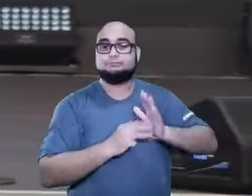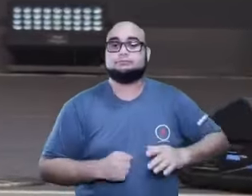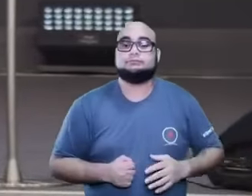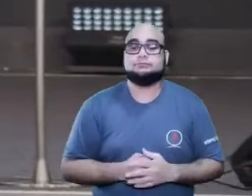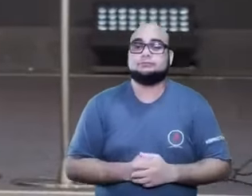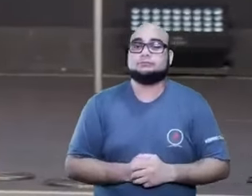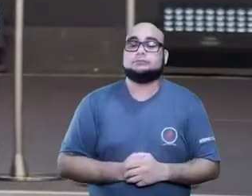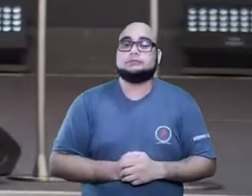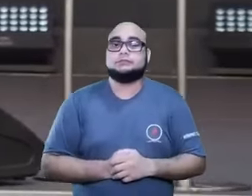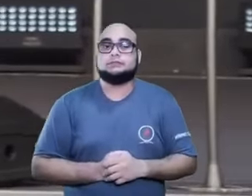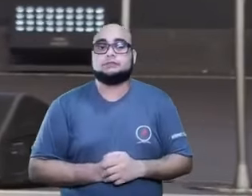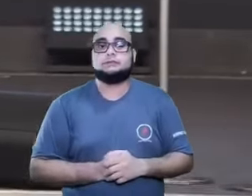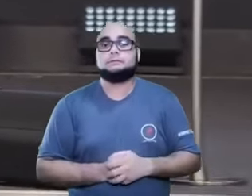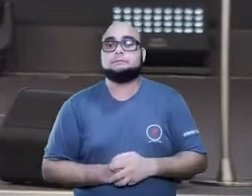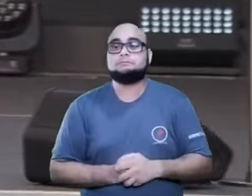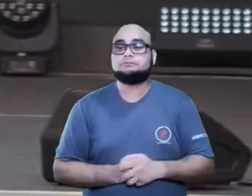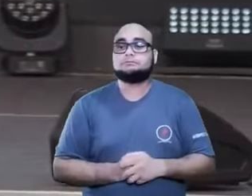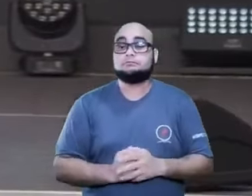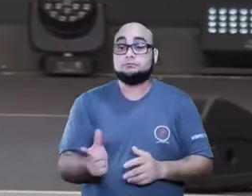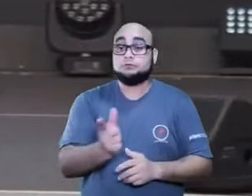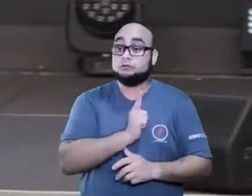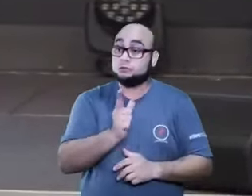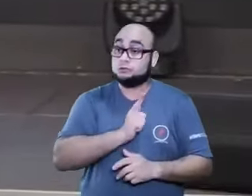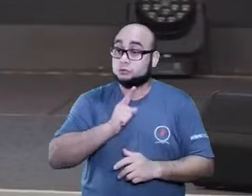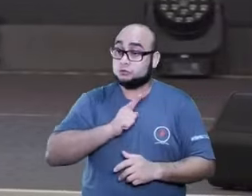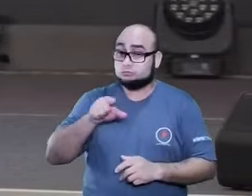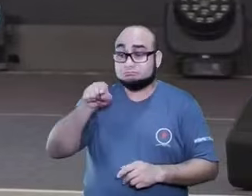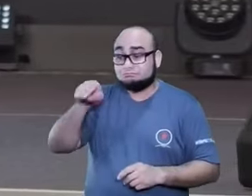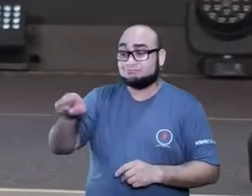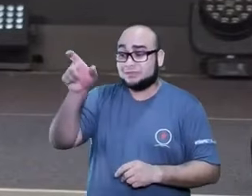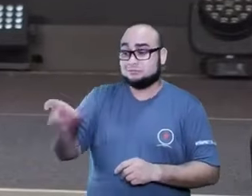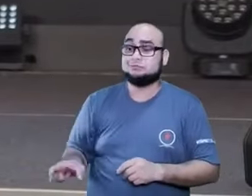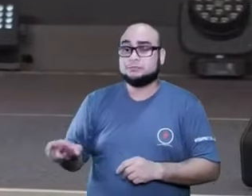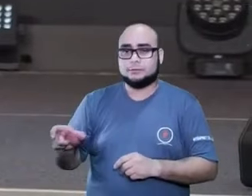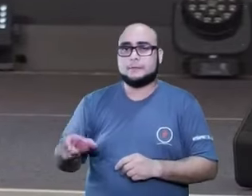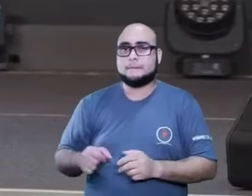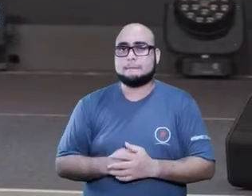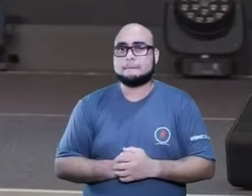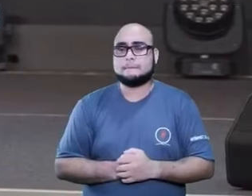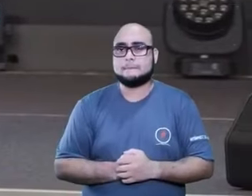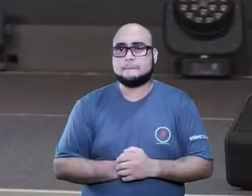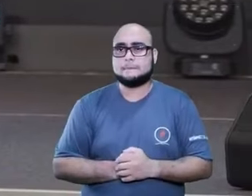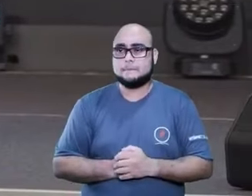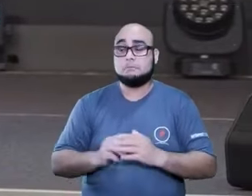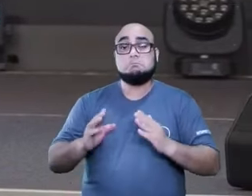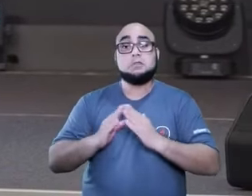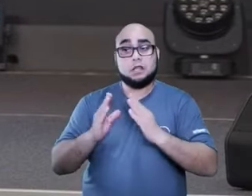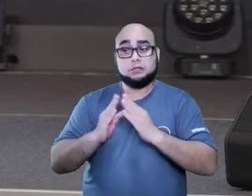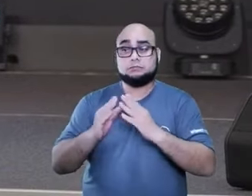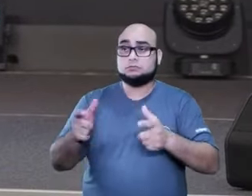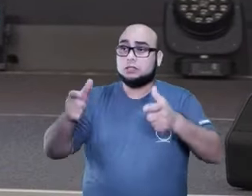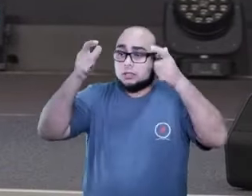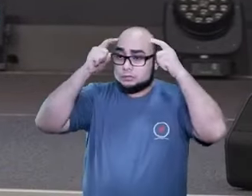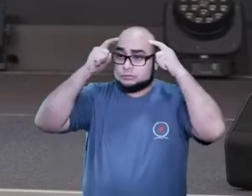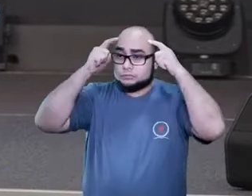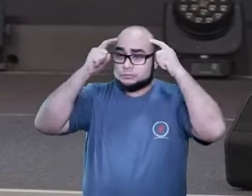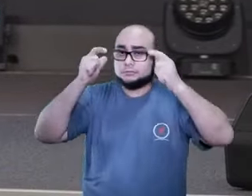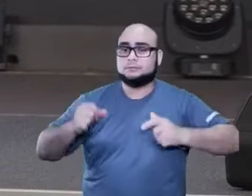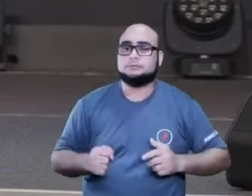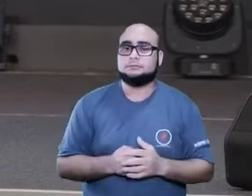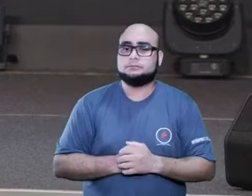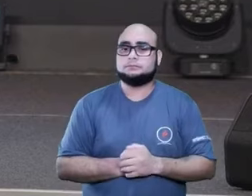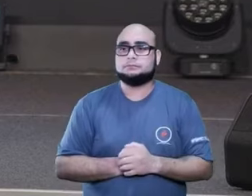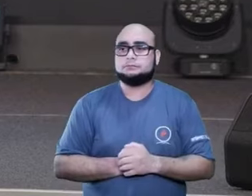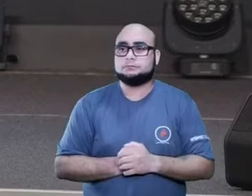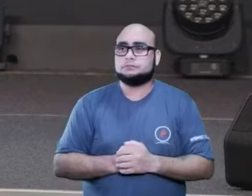alguém lembra. Tem um homem aqui. E tem muito tempo que ele está aqui. E desde o tempo do teu pai, ele